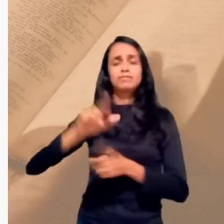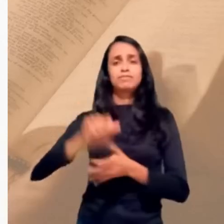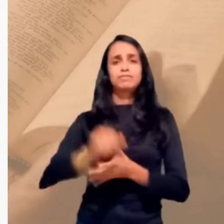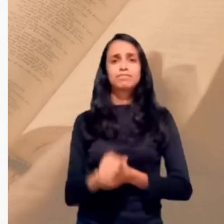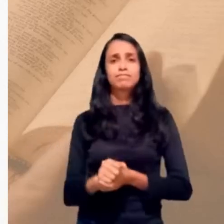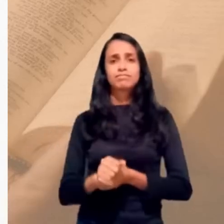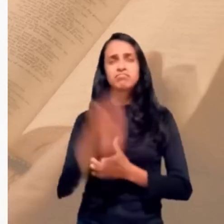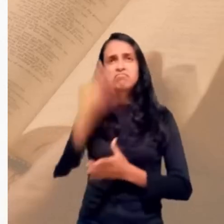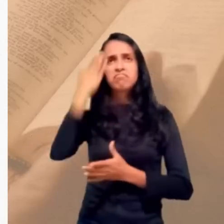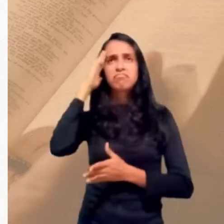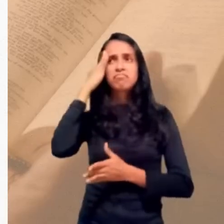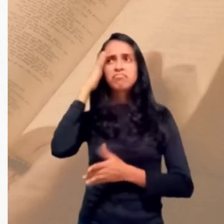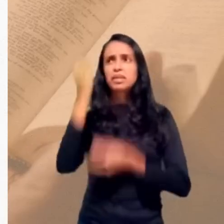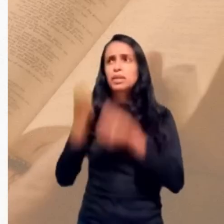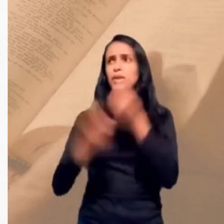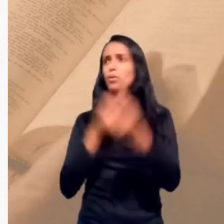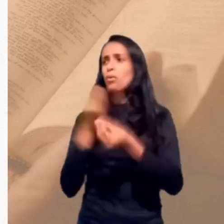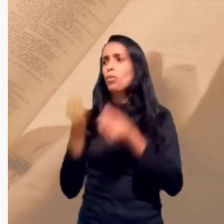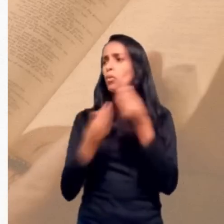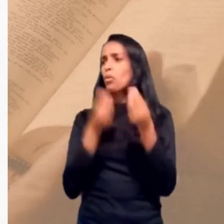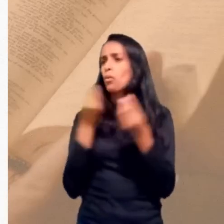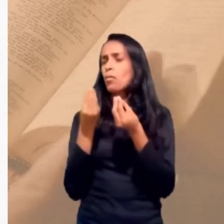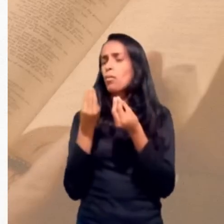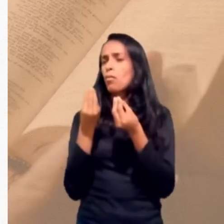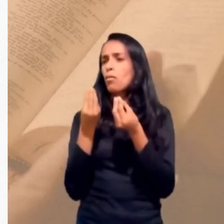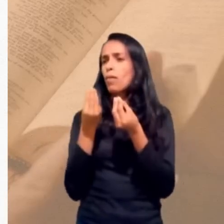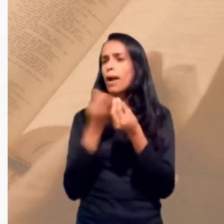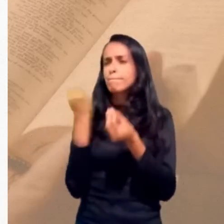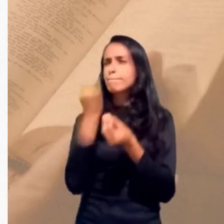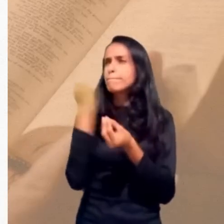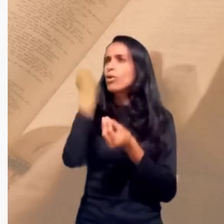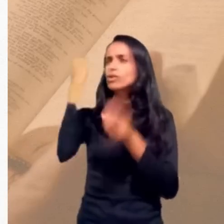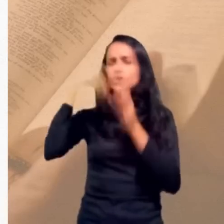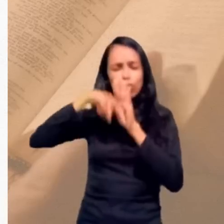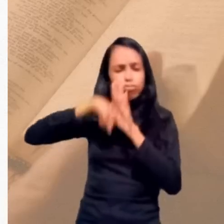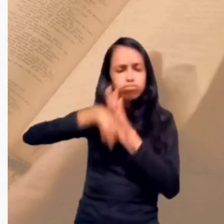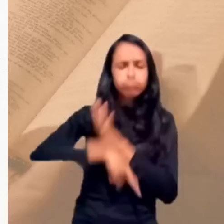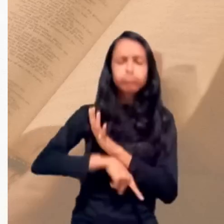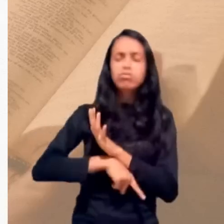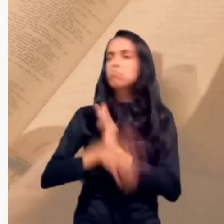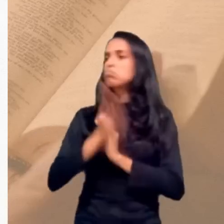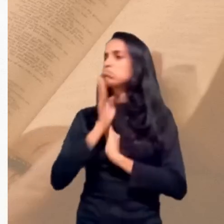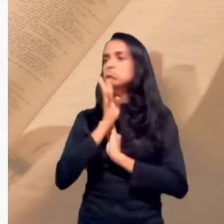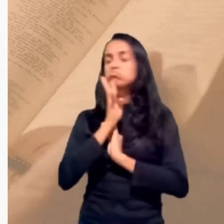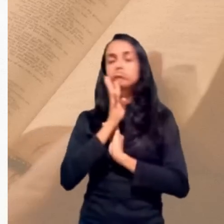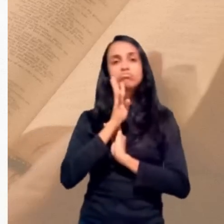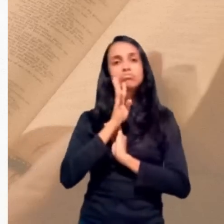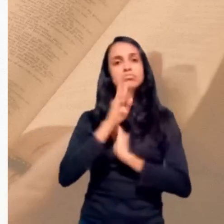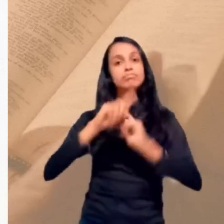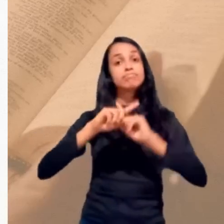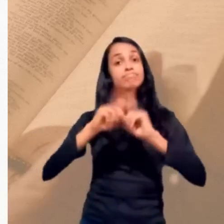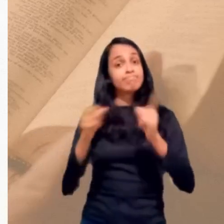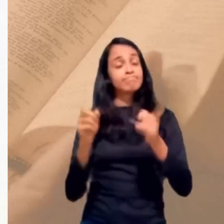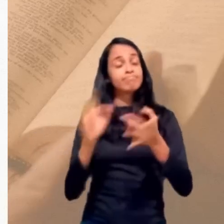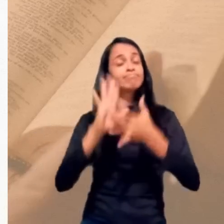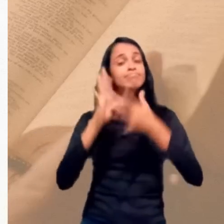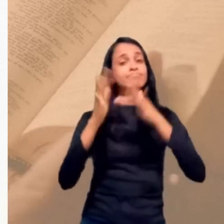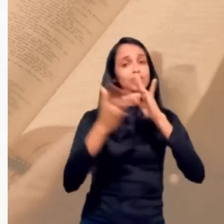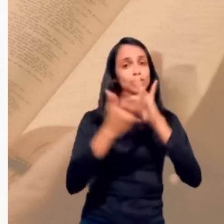a importância desse trabalho. Mas esta foi a obra a que Cristo então o